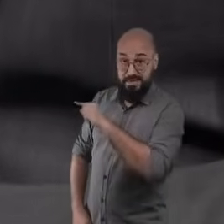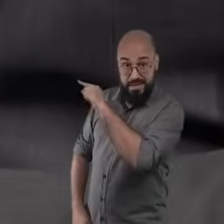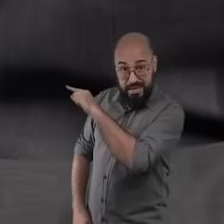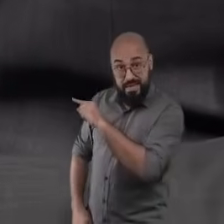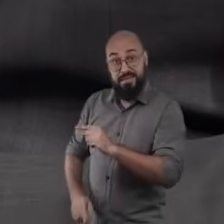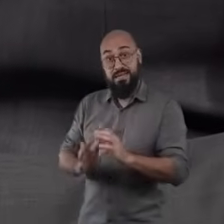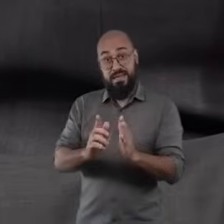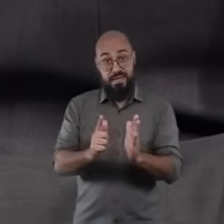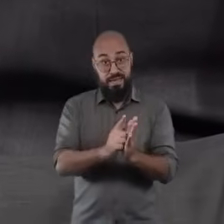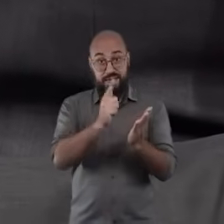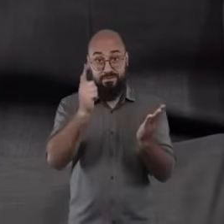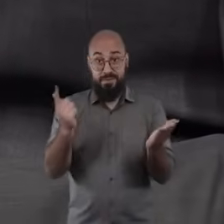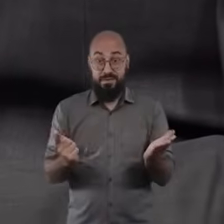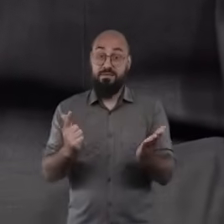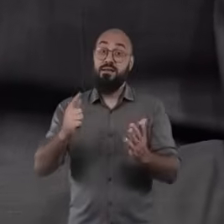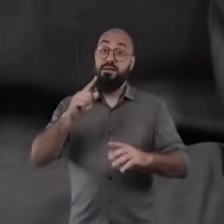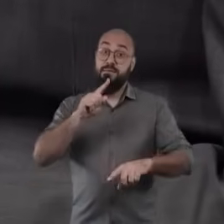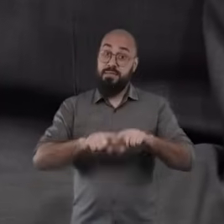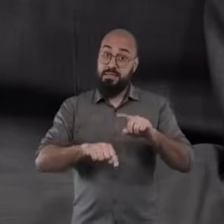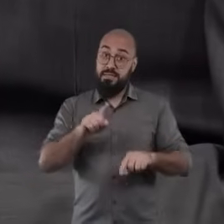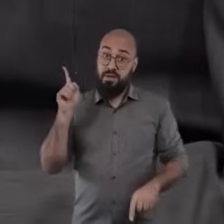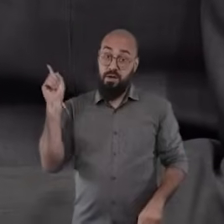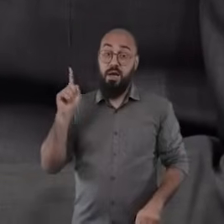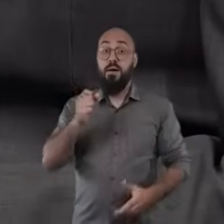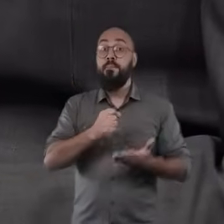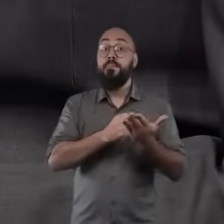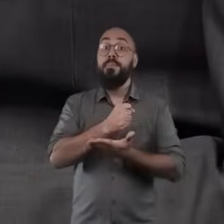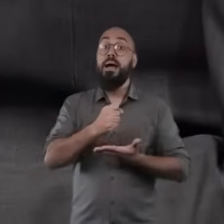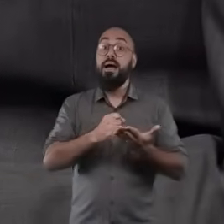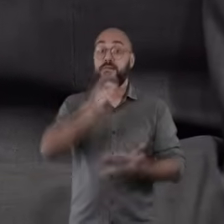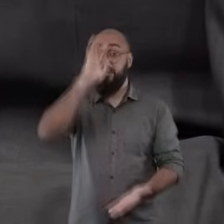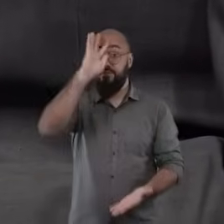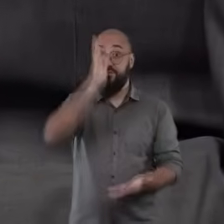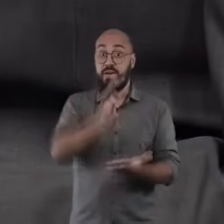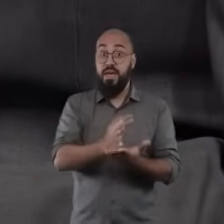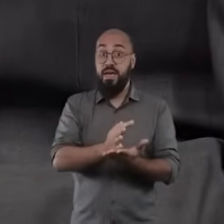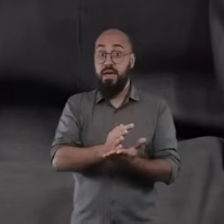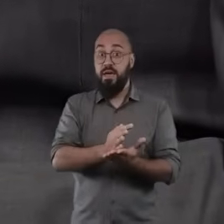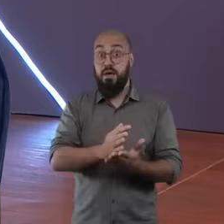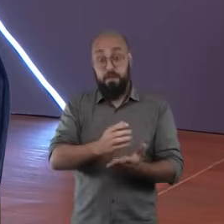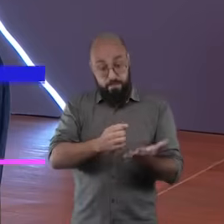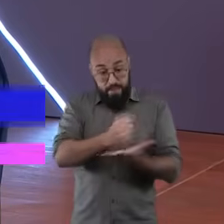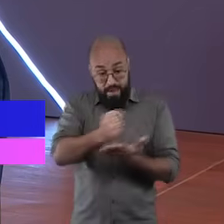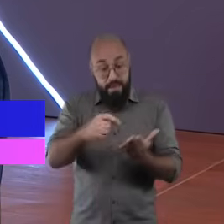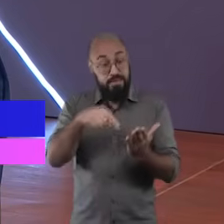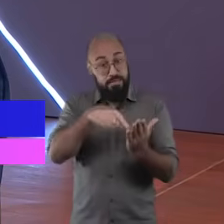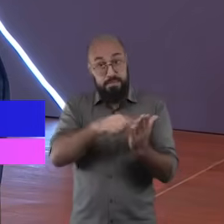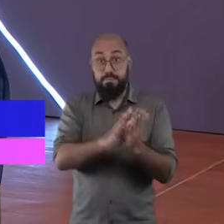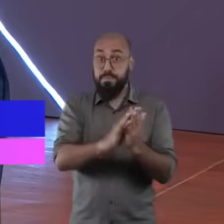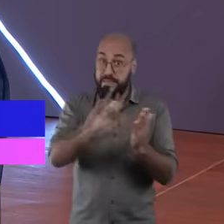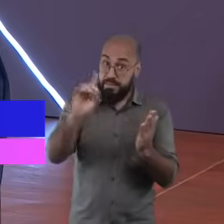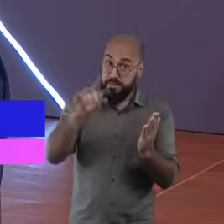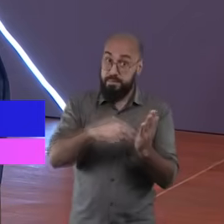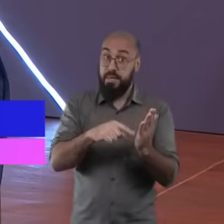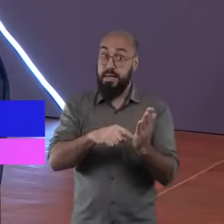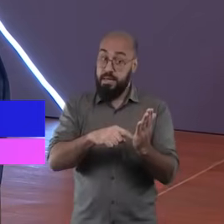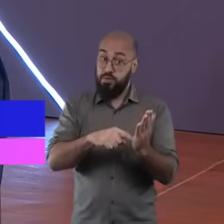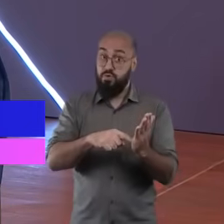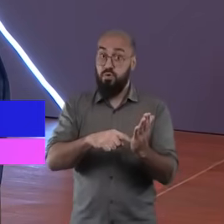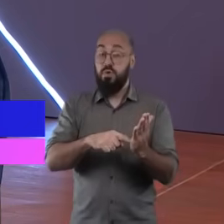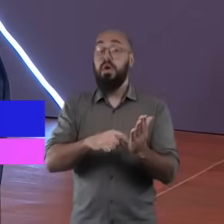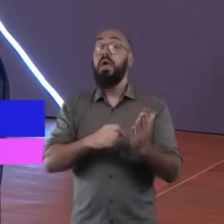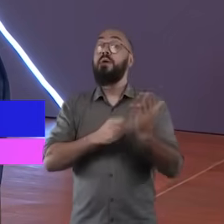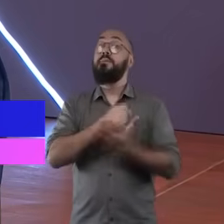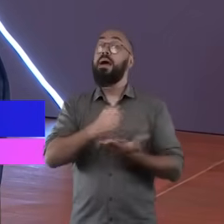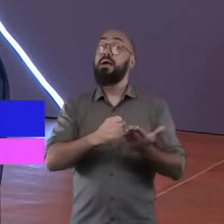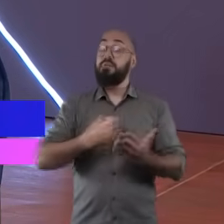aqui apresenta as principais bases da fé, os temas centrais da palavra de Deus, aquilo que fundamenta